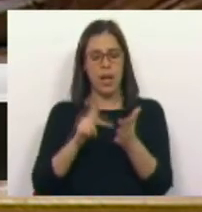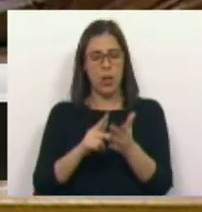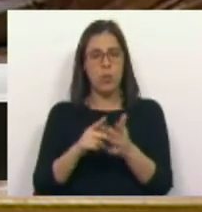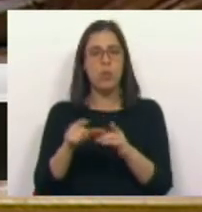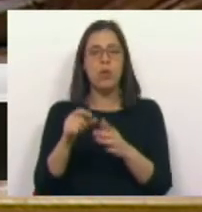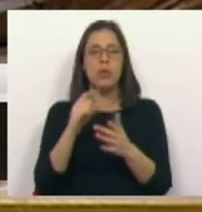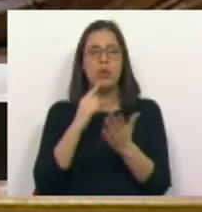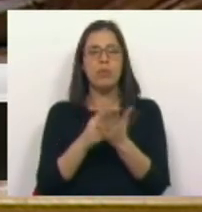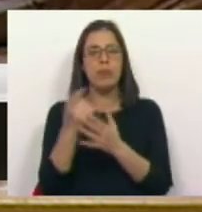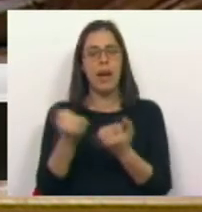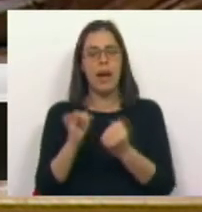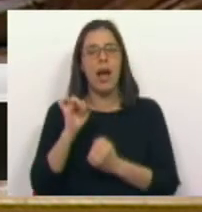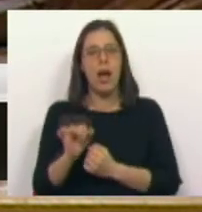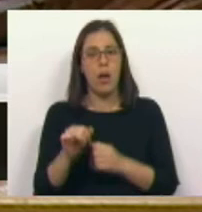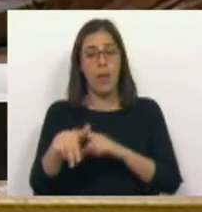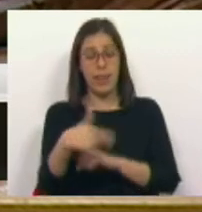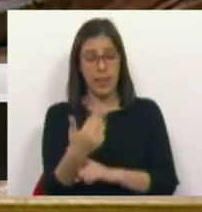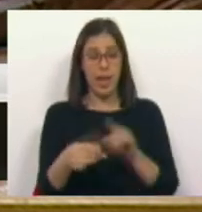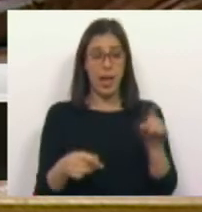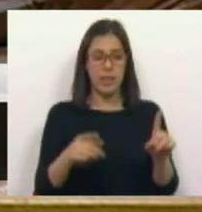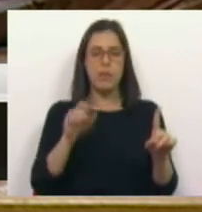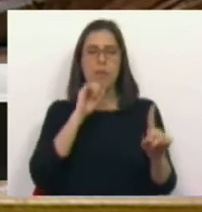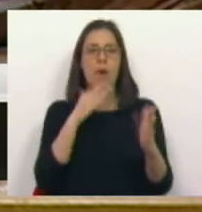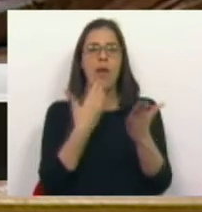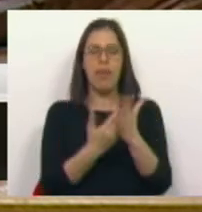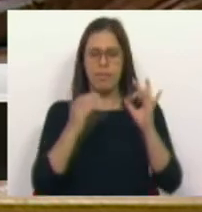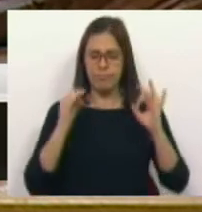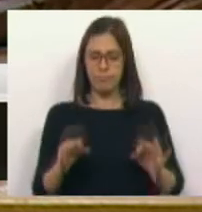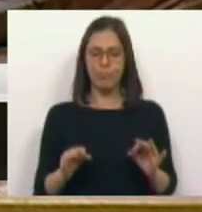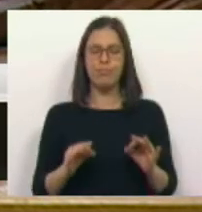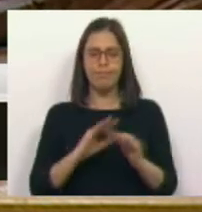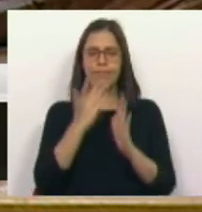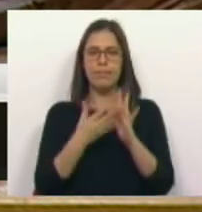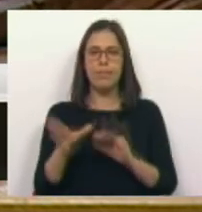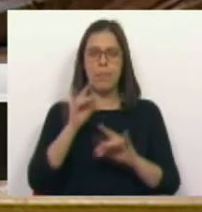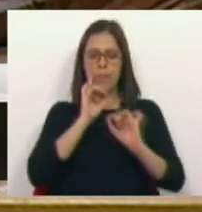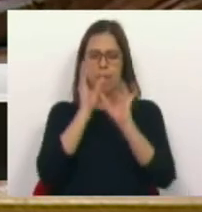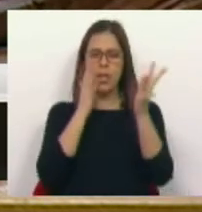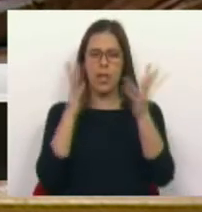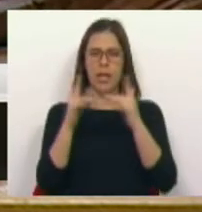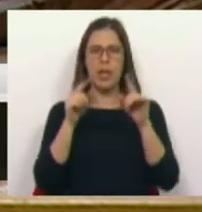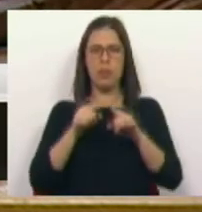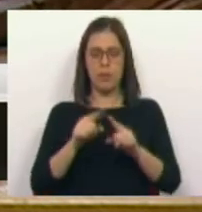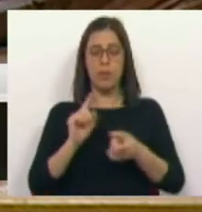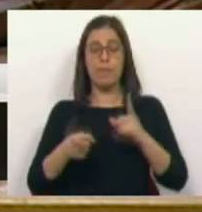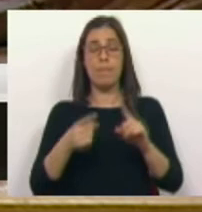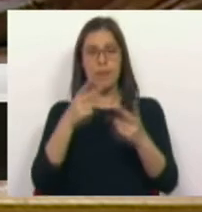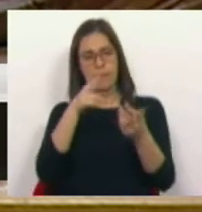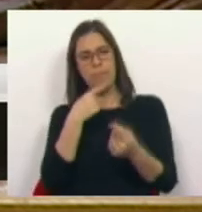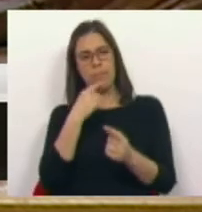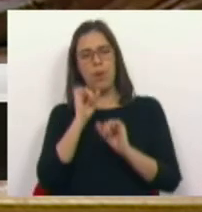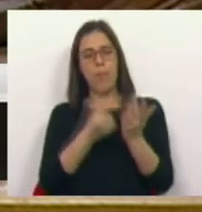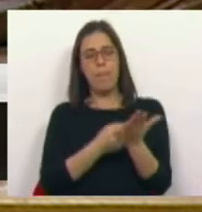da georreferenciação do veículo aos táxis permitirá, certamente, introduzir mais transparência no que toca à percepção